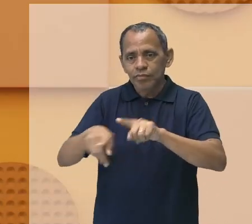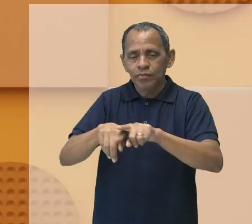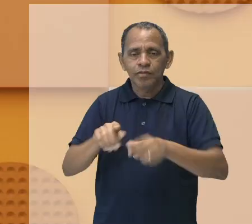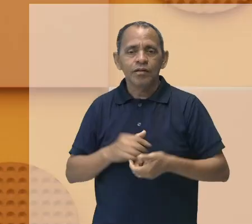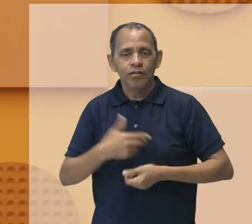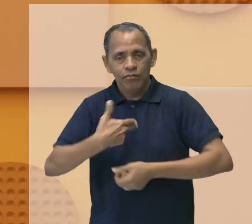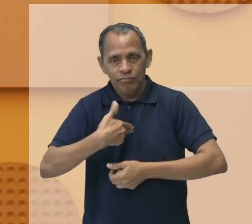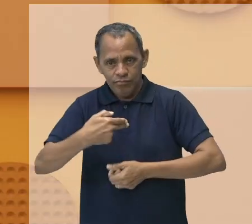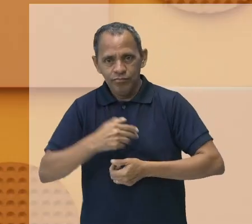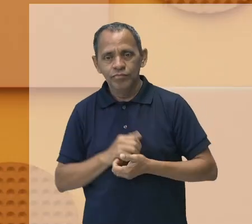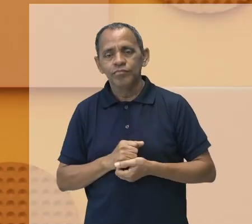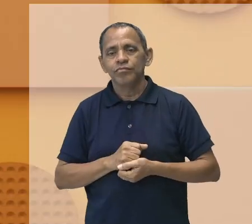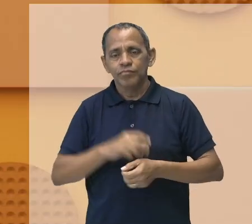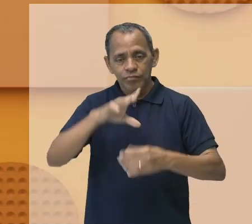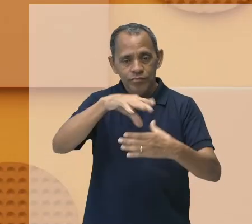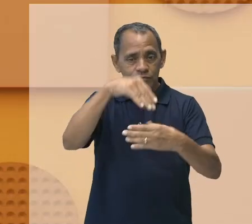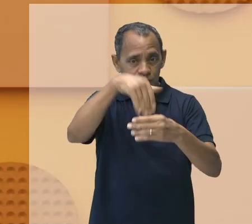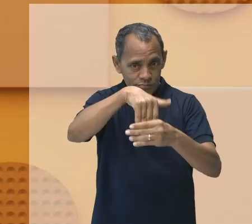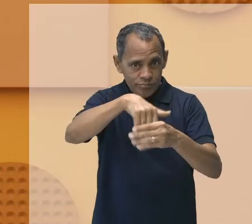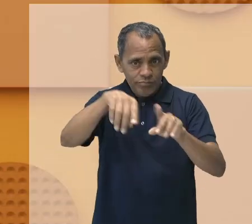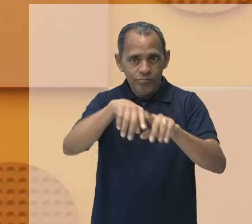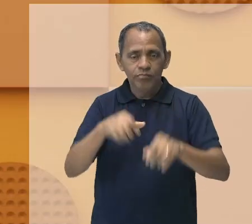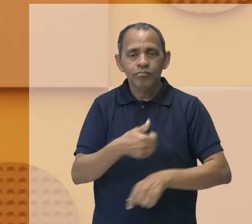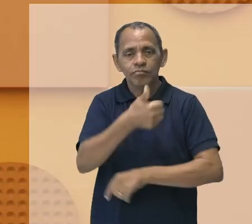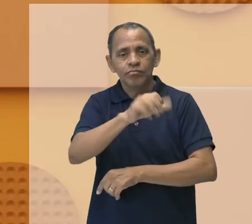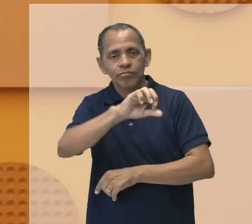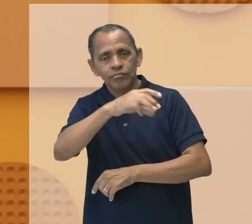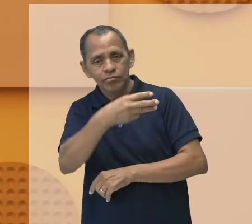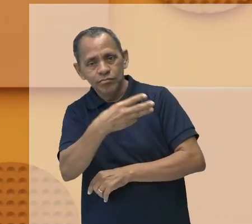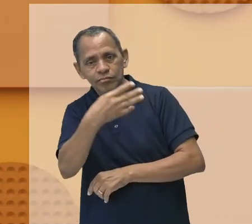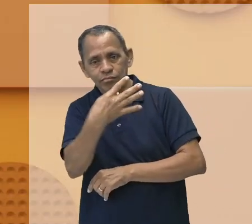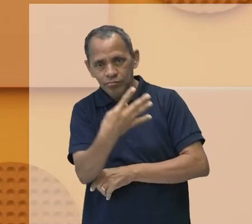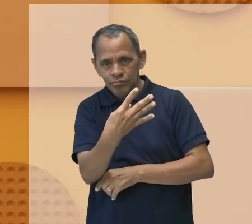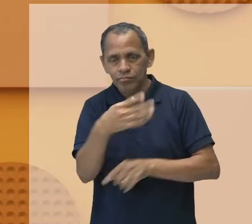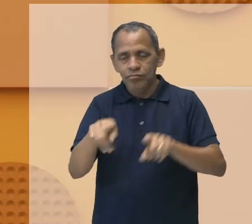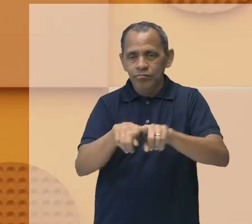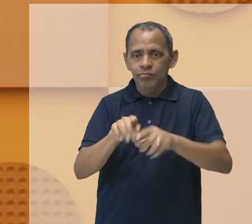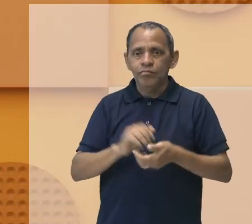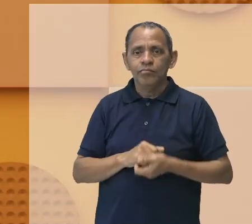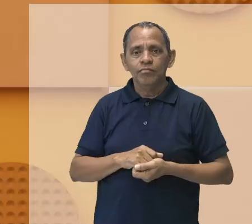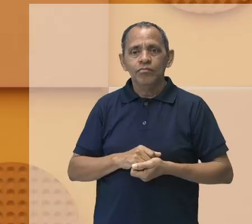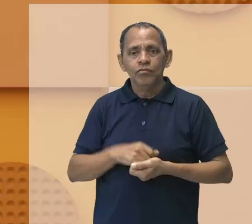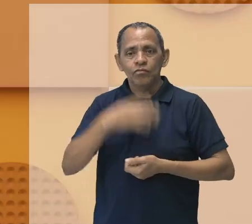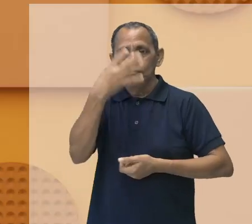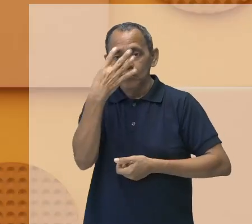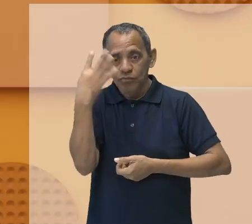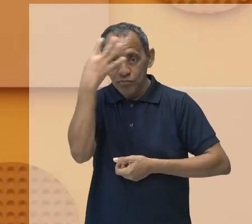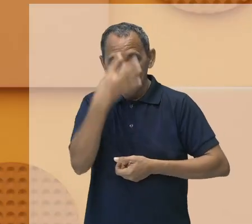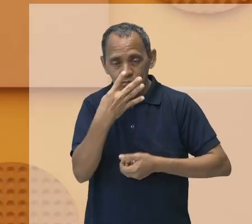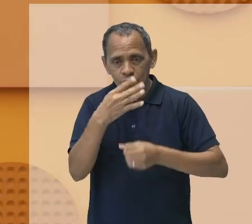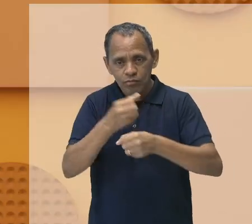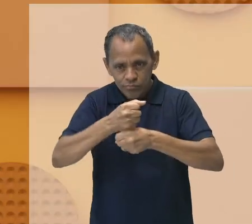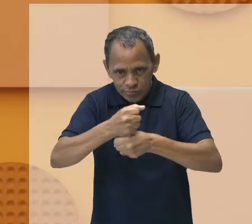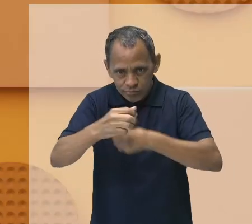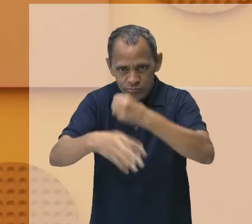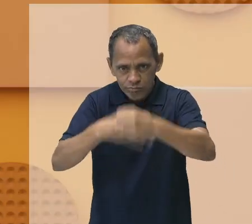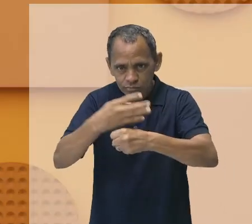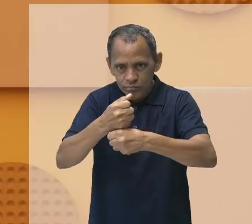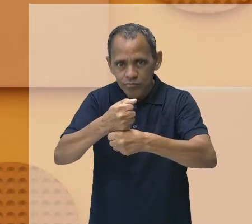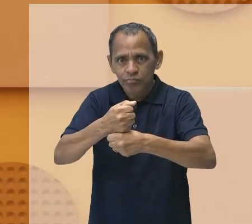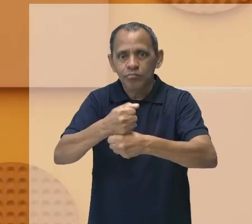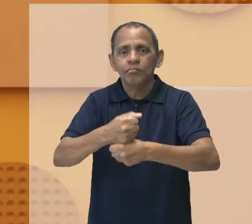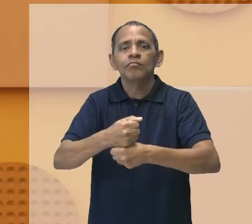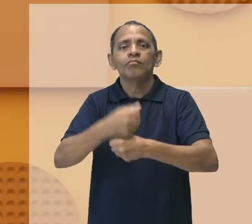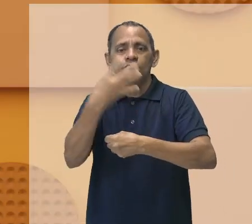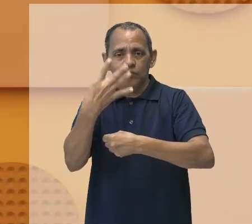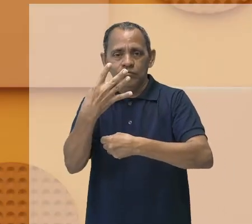matemática básica. Getúlio Vargas foi eleito em 1934 para um mandato de 4 anos de presidente da República.